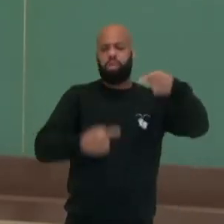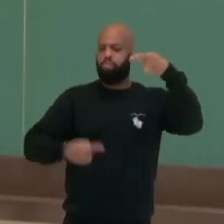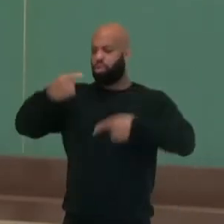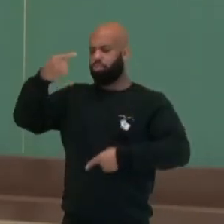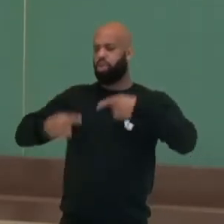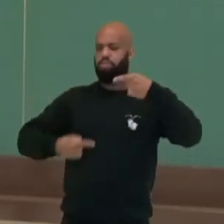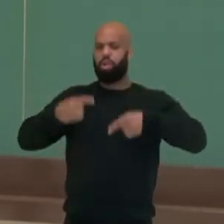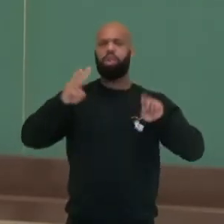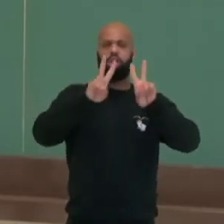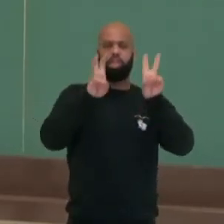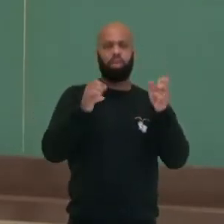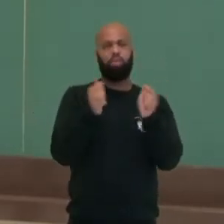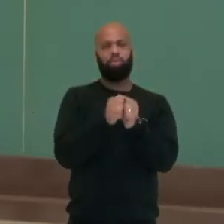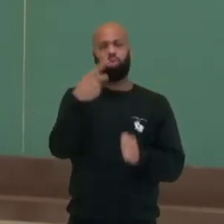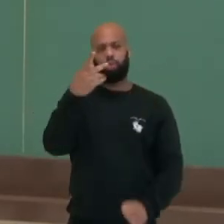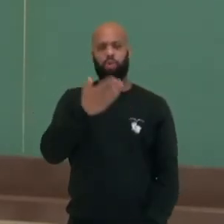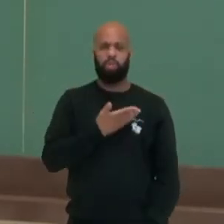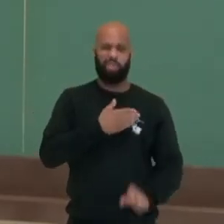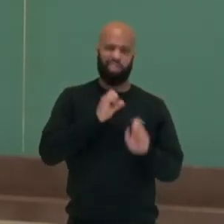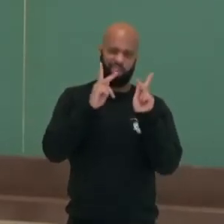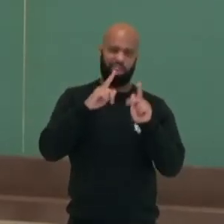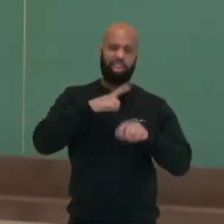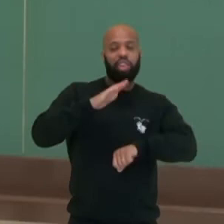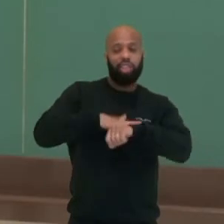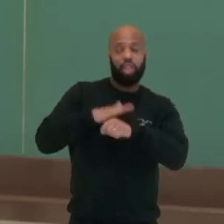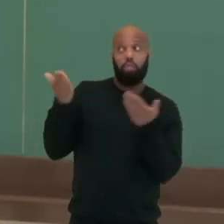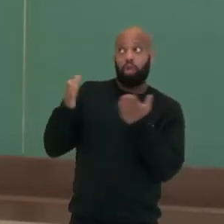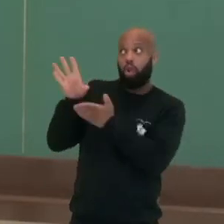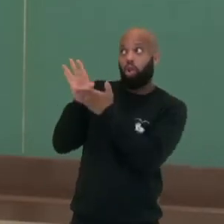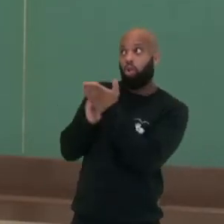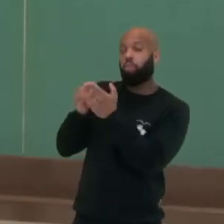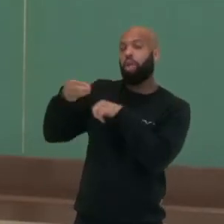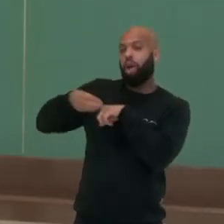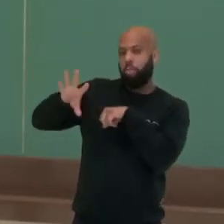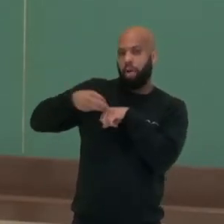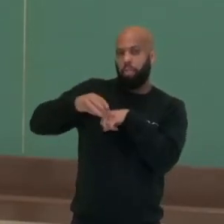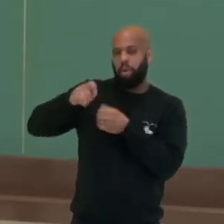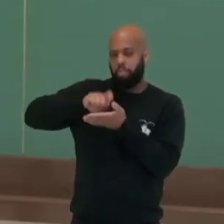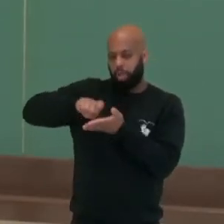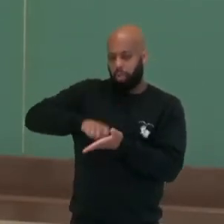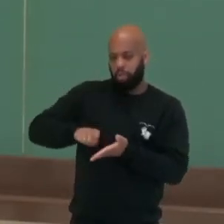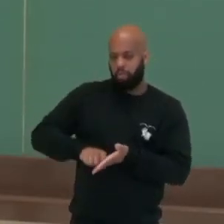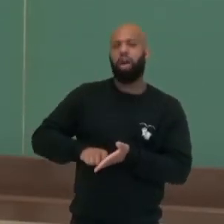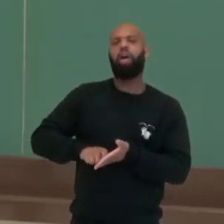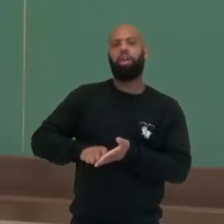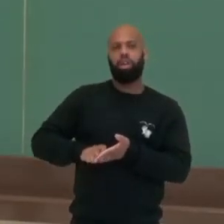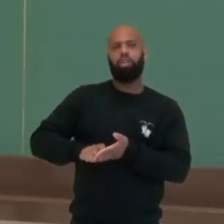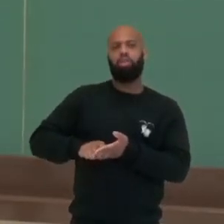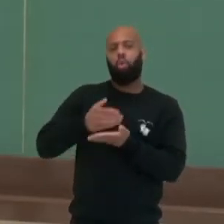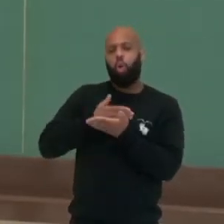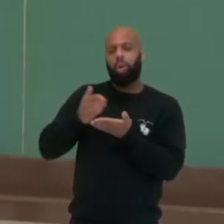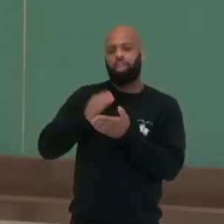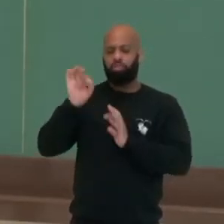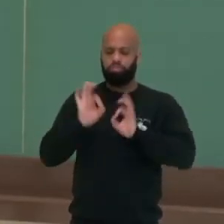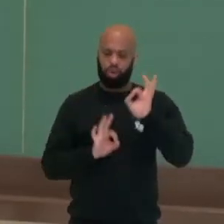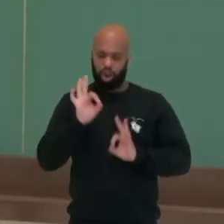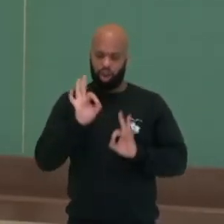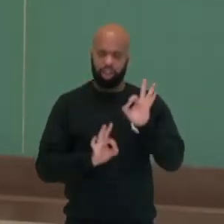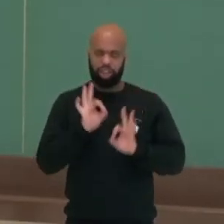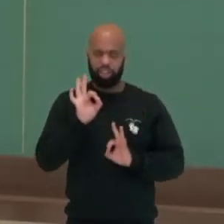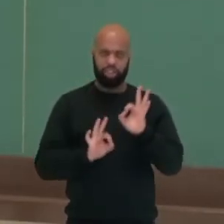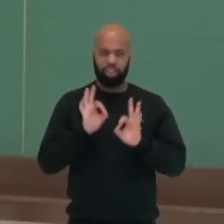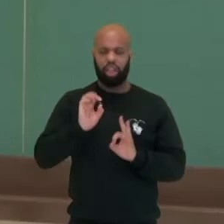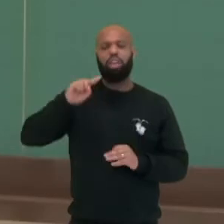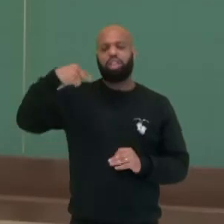esse assunto com os seus colegas, ok? Então, eu vou dar um tempo aí para você fazer as suas anotações, deixar o material pronto, para